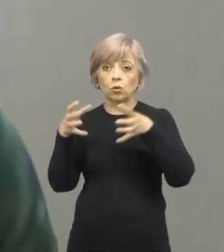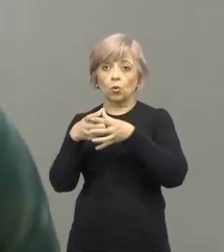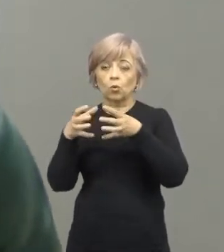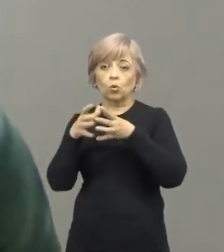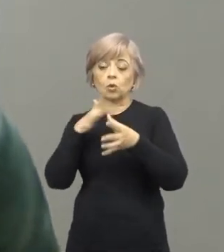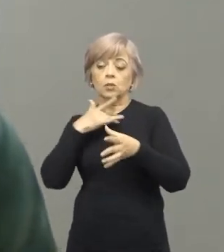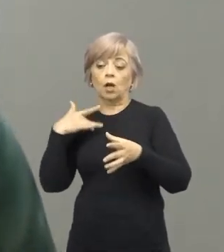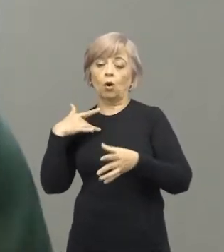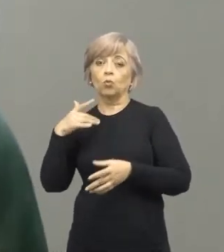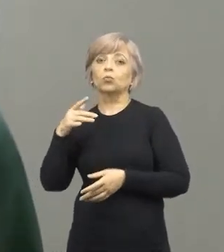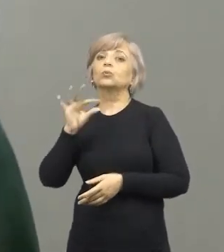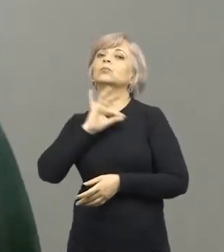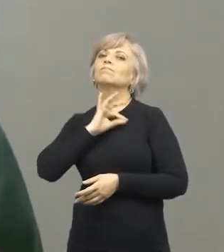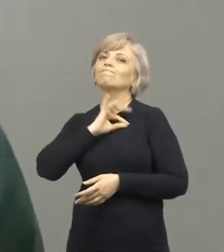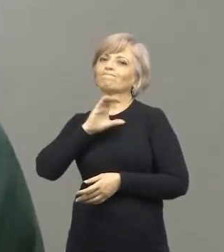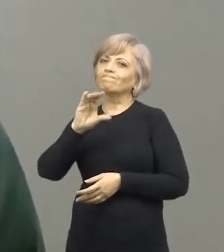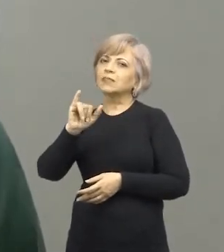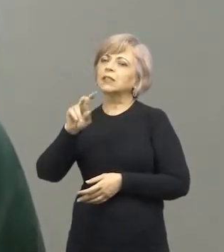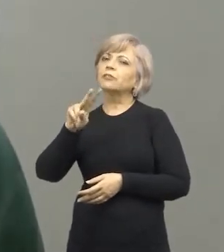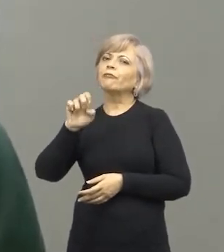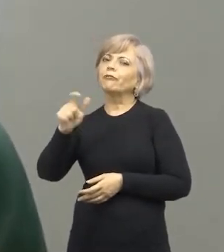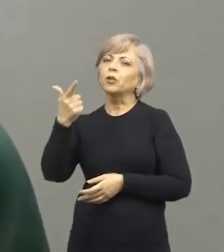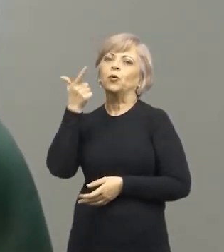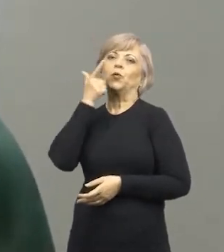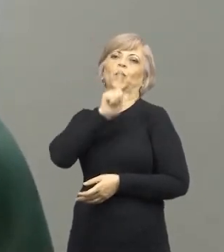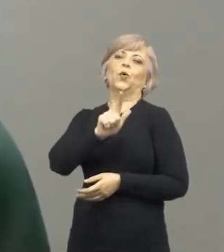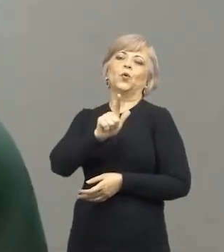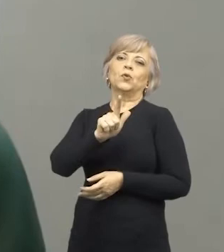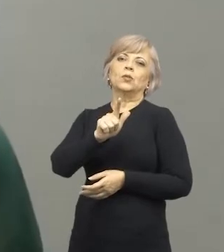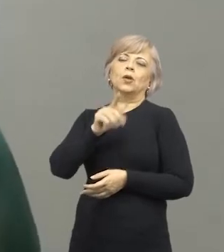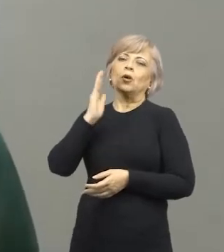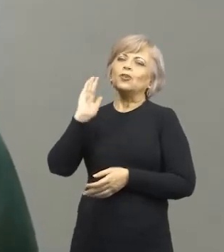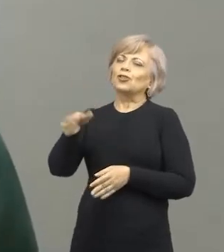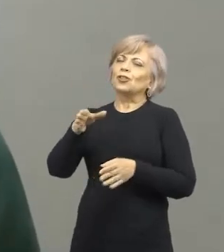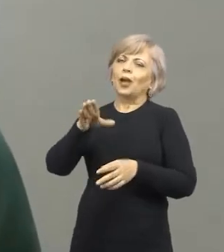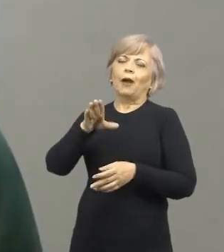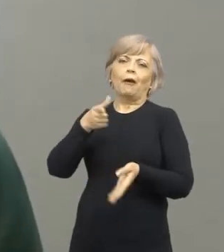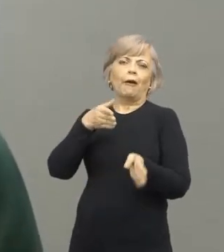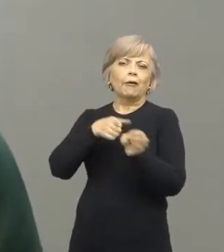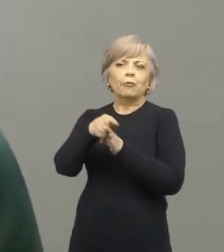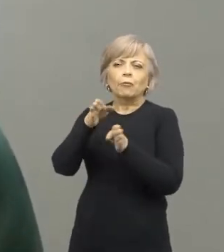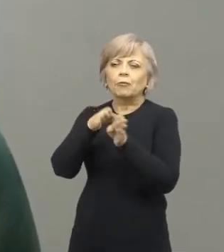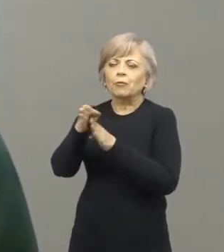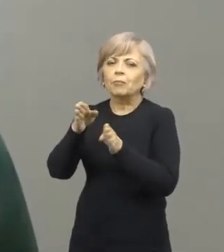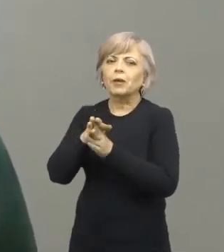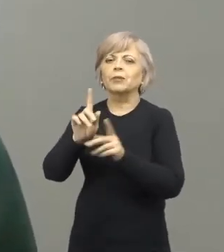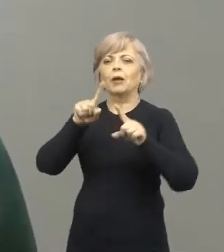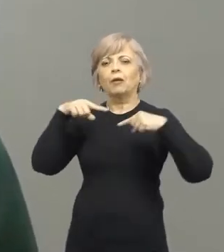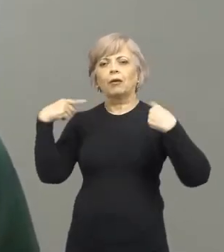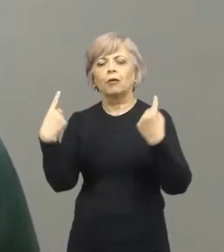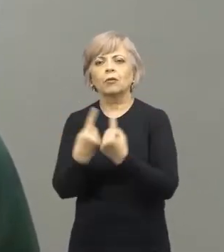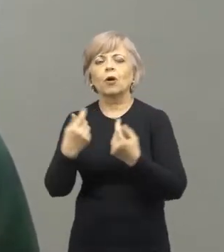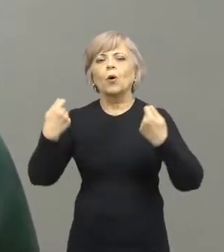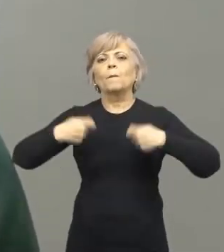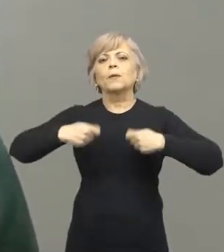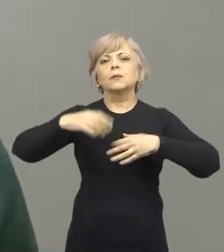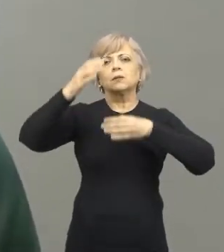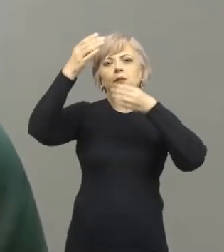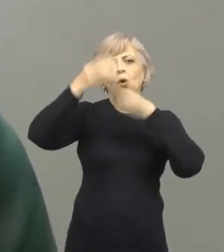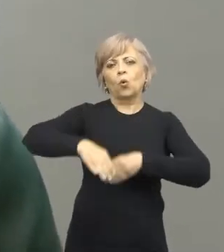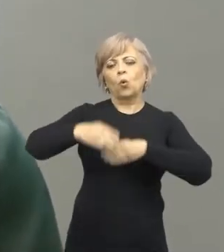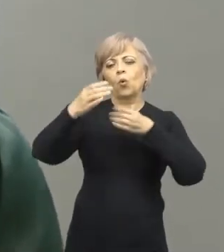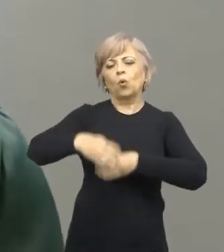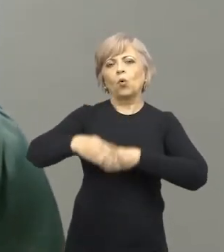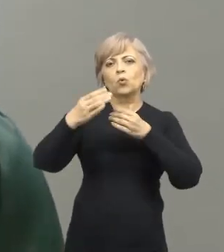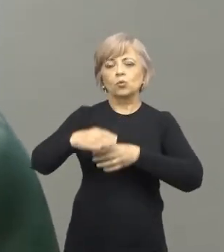do policial civil. Conseguimos, depois de várias recomendações e reuniões, que fosse aberto o concurso para a